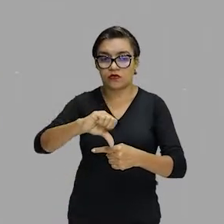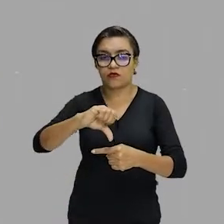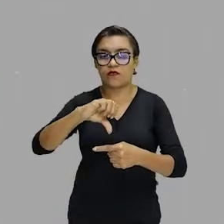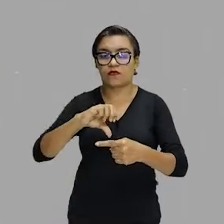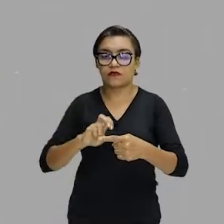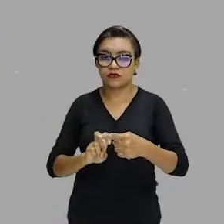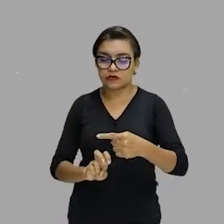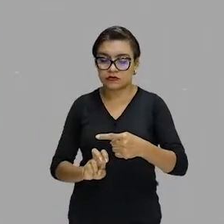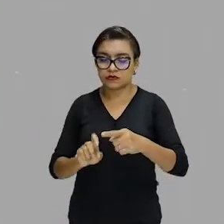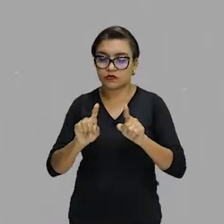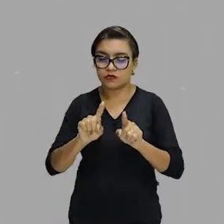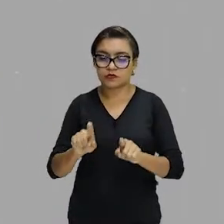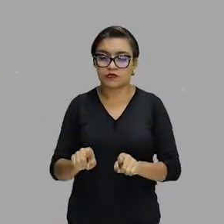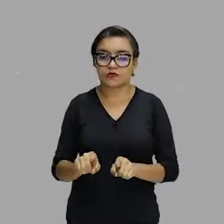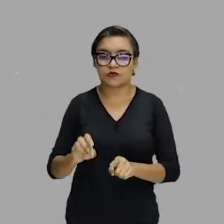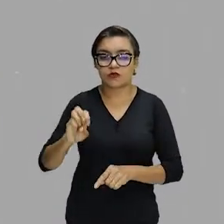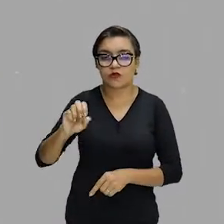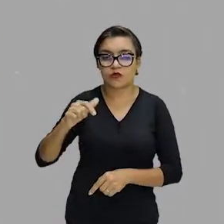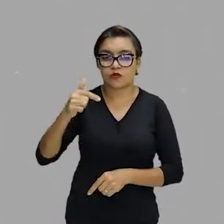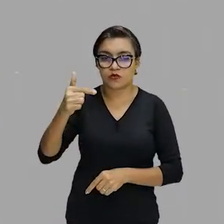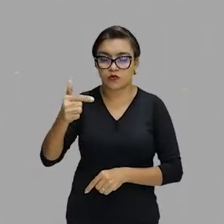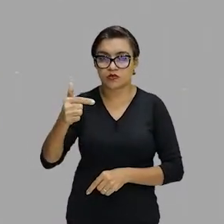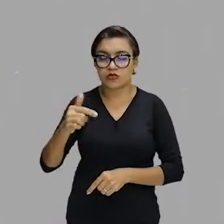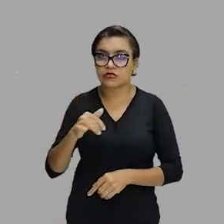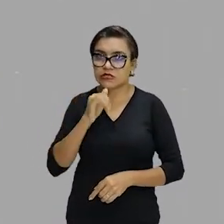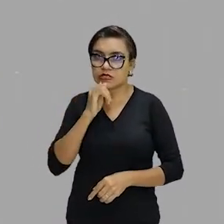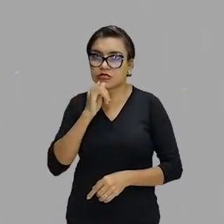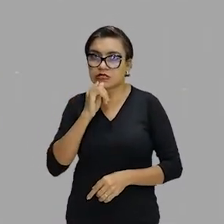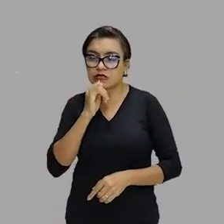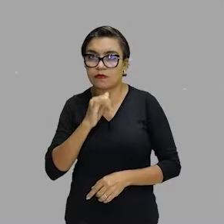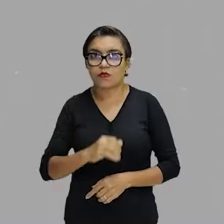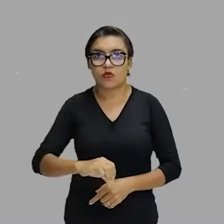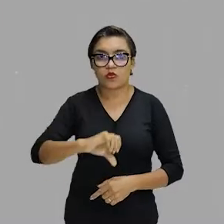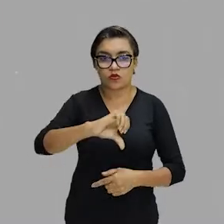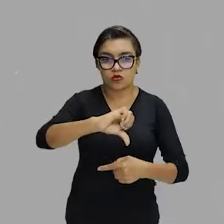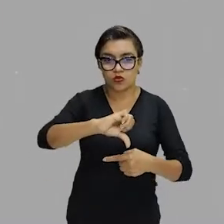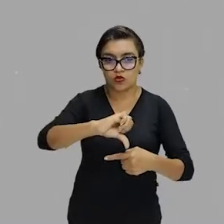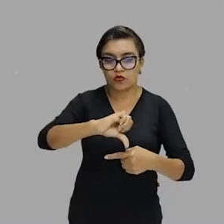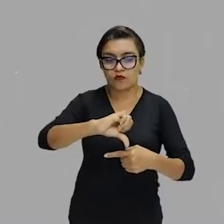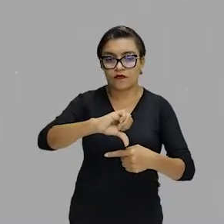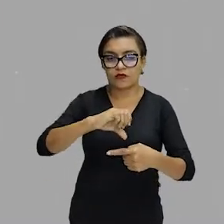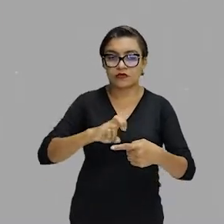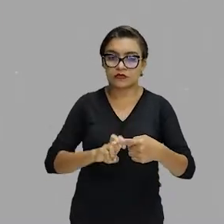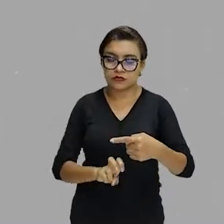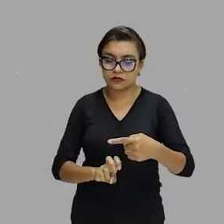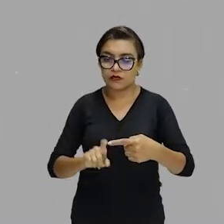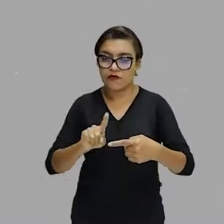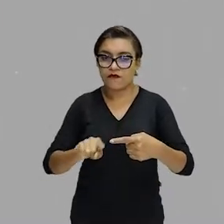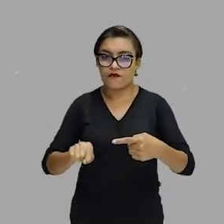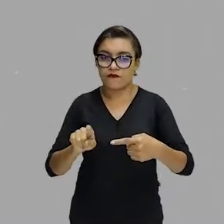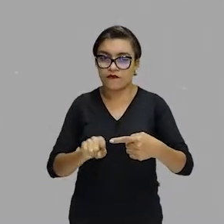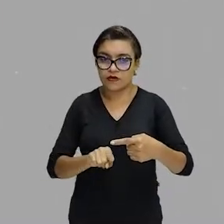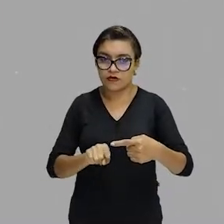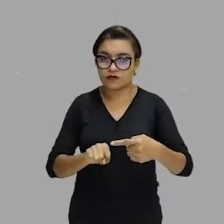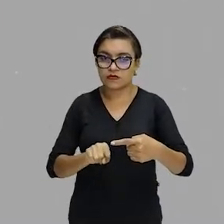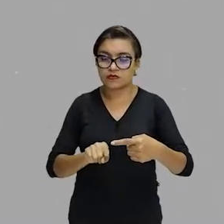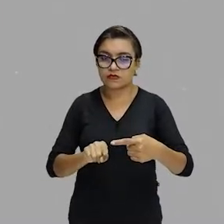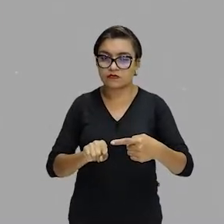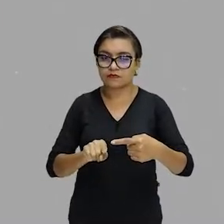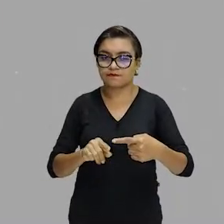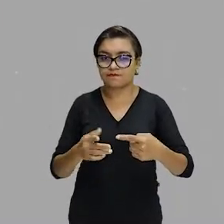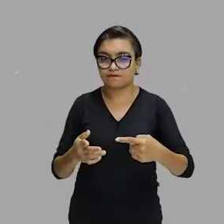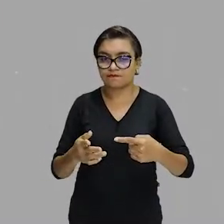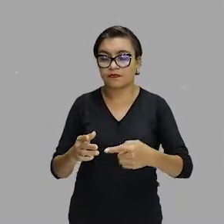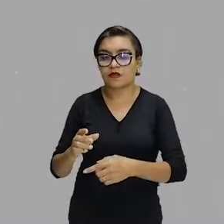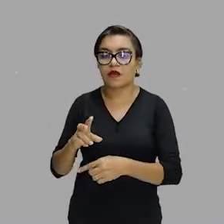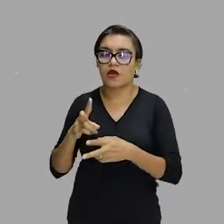quintos. E aí, juntando lá as informações do numerador, eu tenho 9 vezes 9, que é a mesma coisa de 9 ao quadrado,